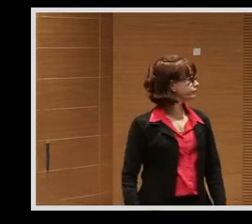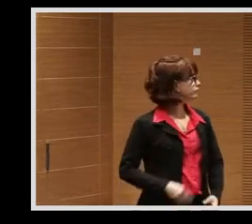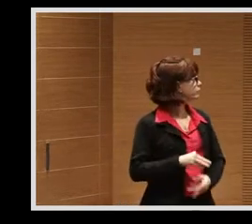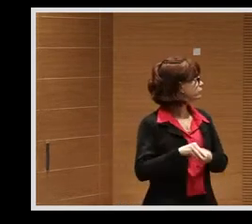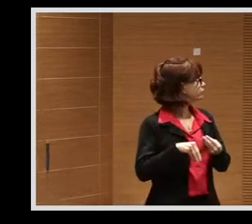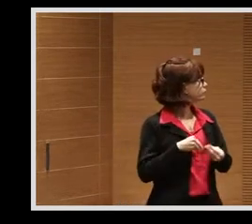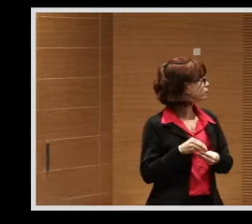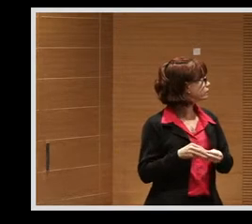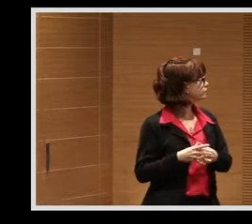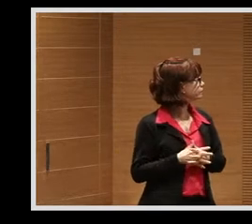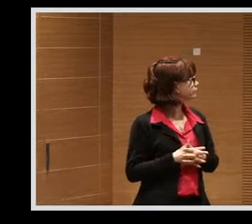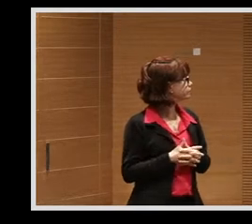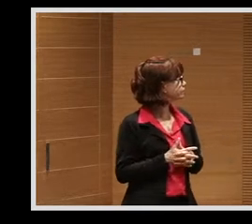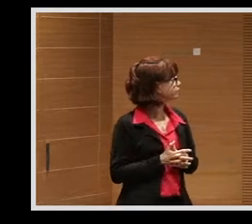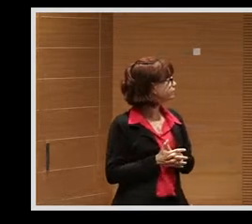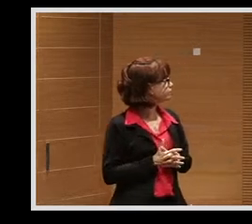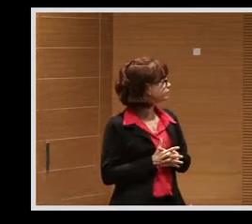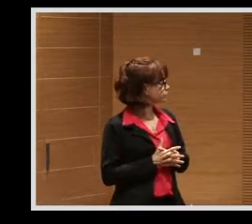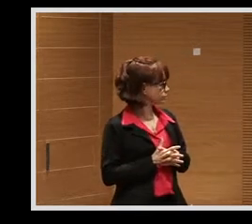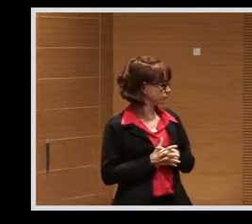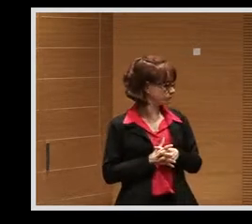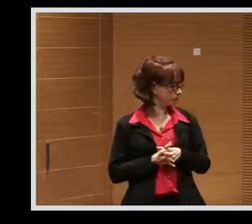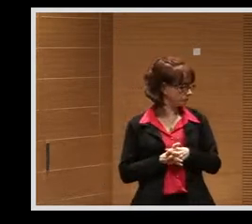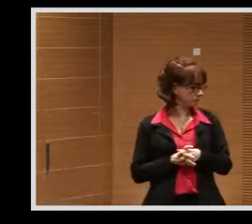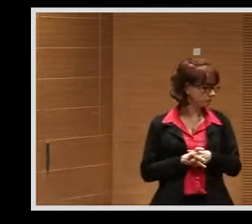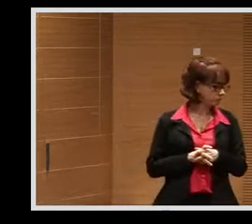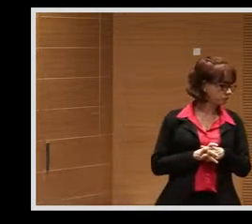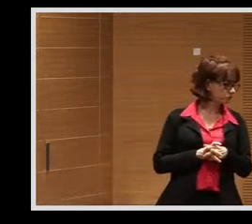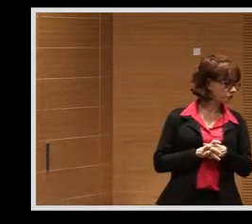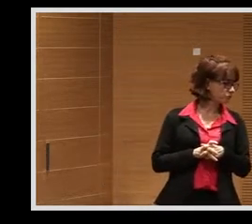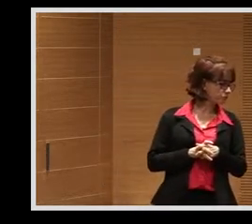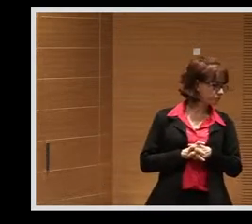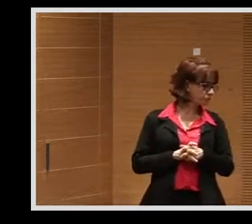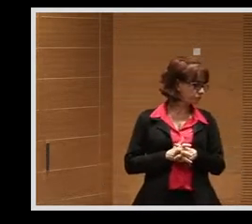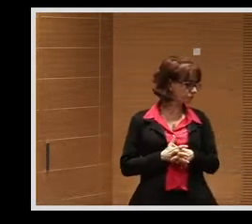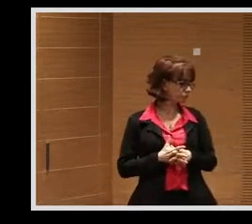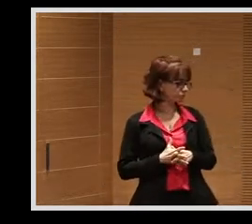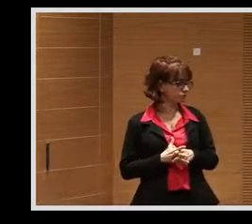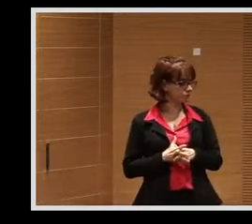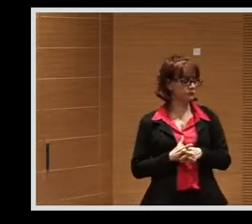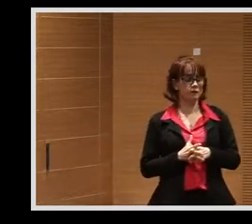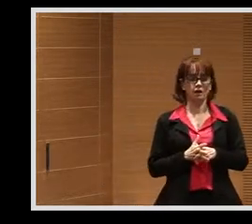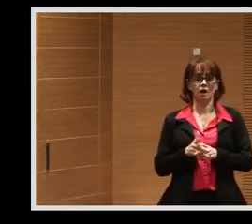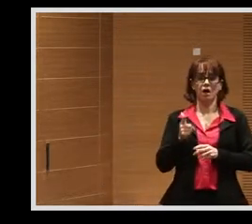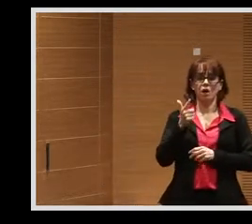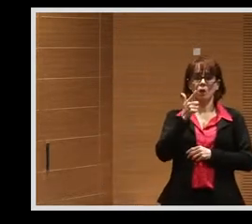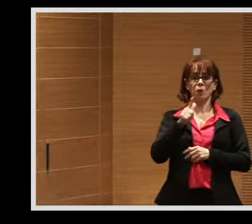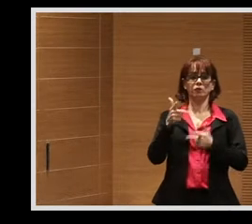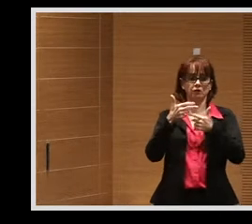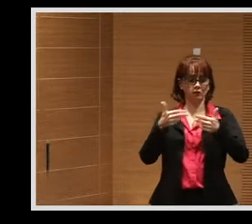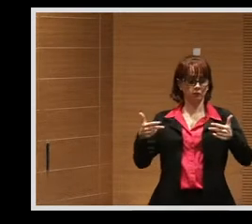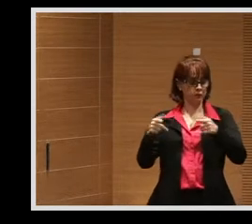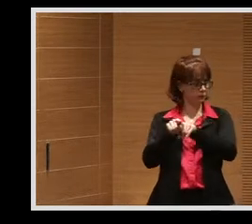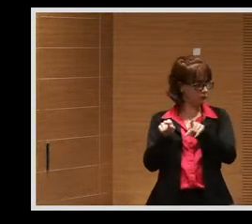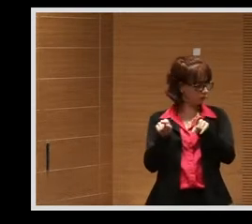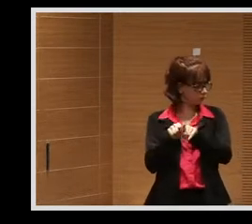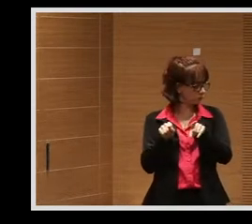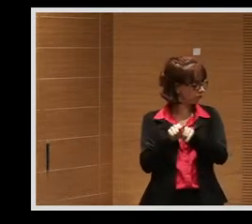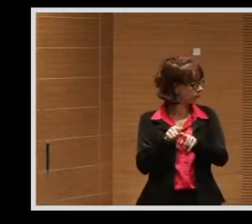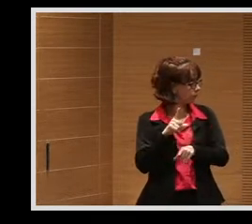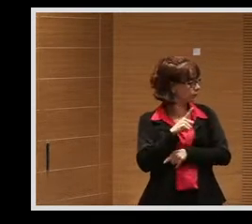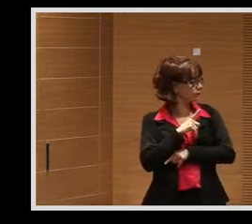misturadas. Uma outra porta de entrada que eu queria trazer, que a gente tem tido muita dificuldade, o fenômeno Baleia Azul está fechando